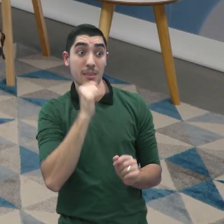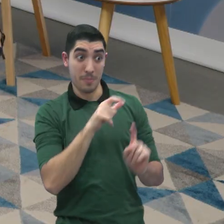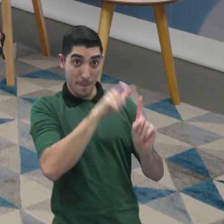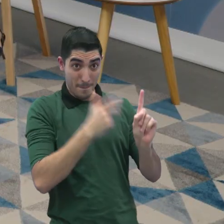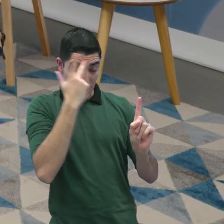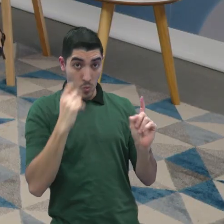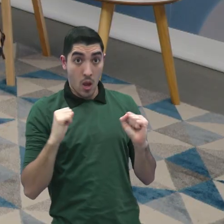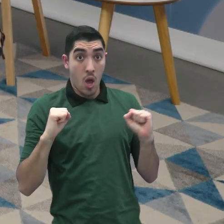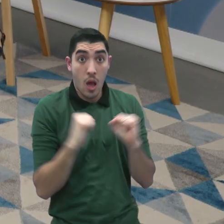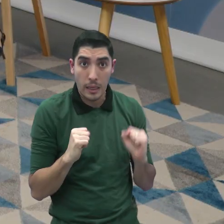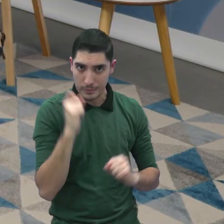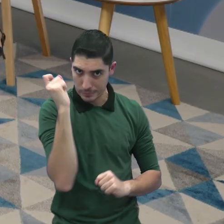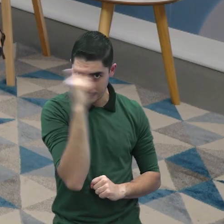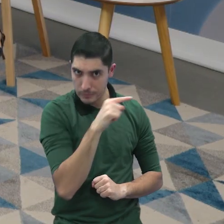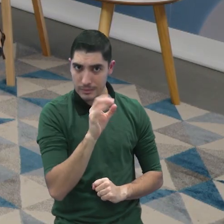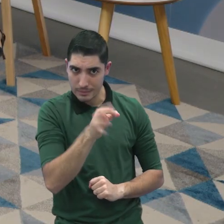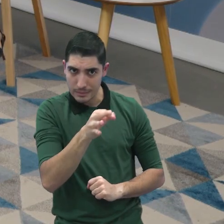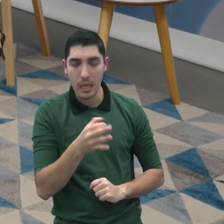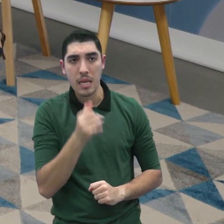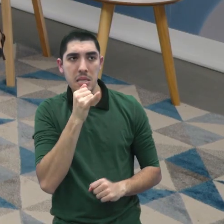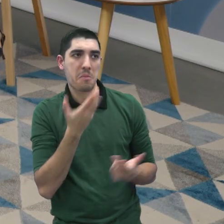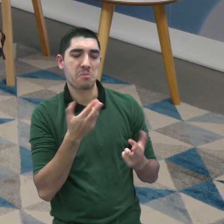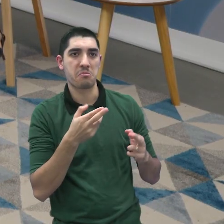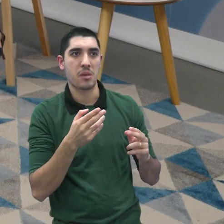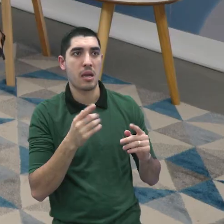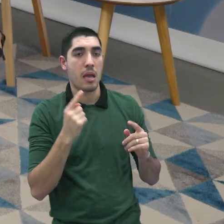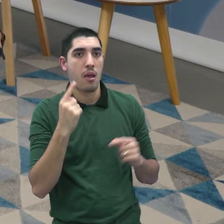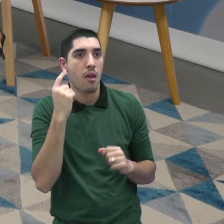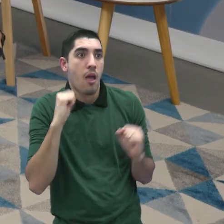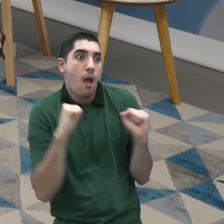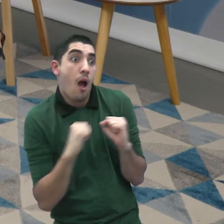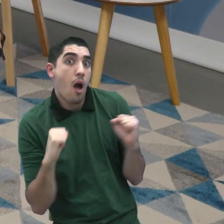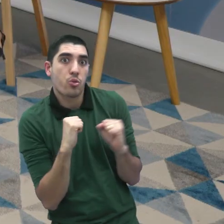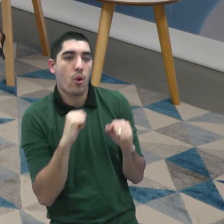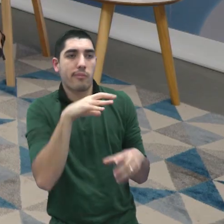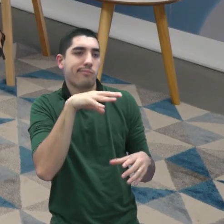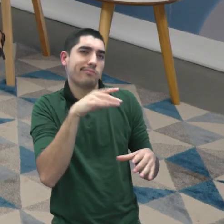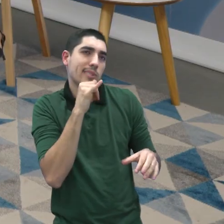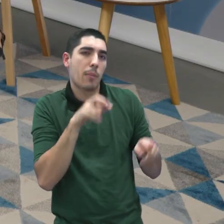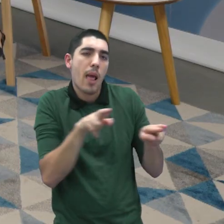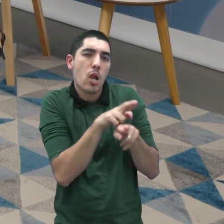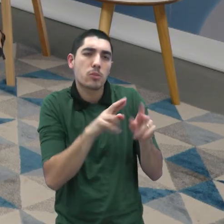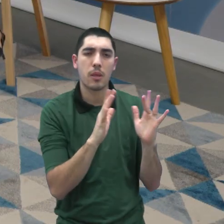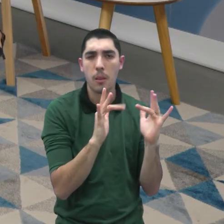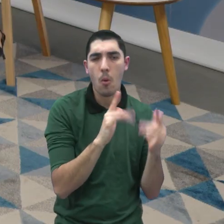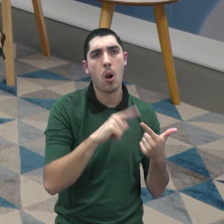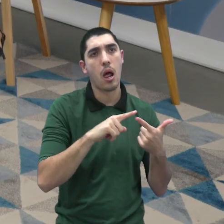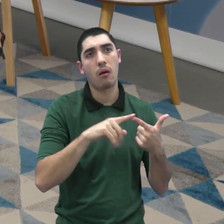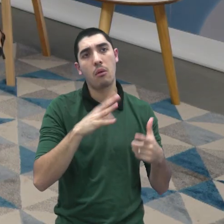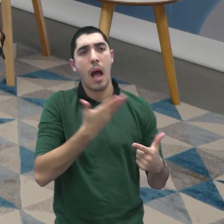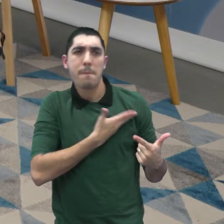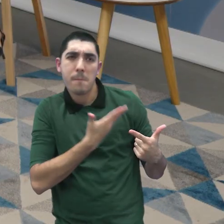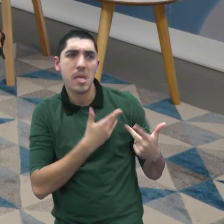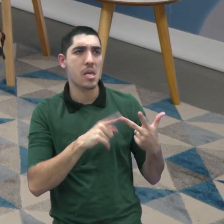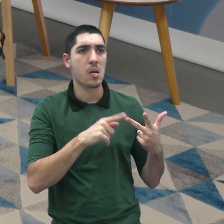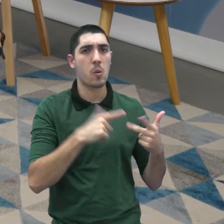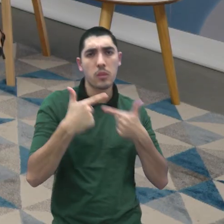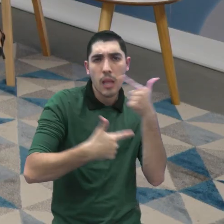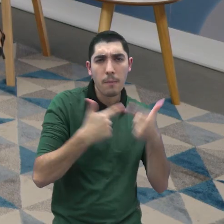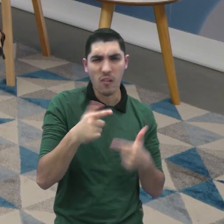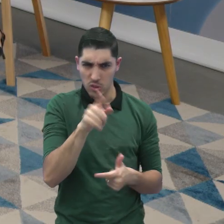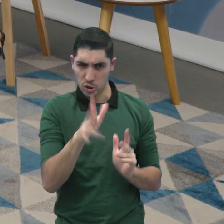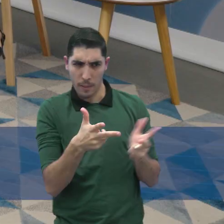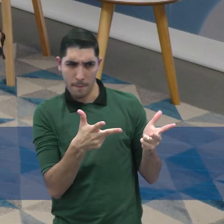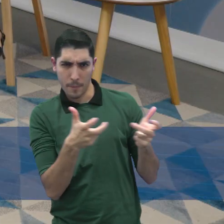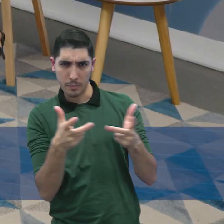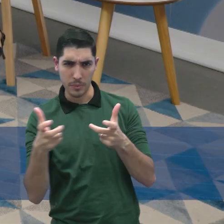é difícil, né? Seja num relacionamento amoroso, amizade, no próprio trabalho. Você tem percebido